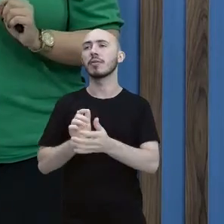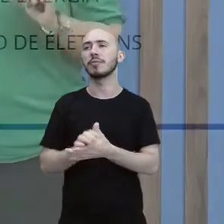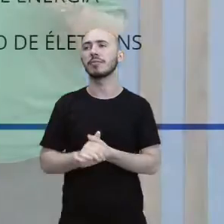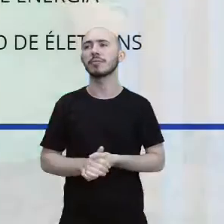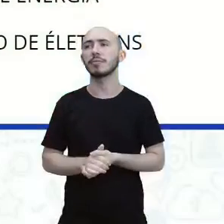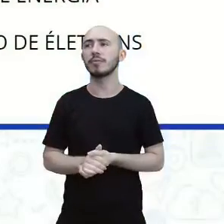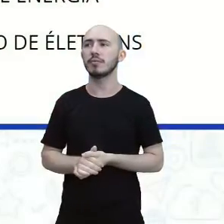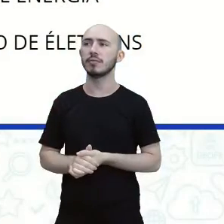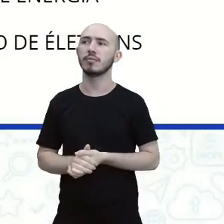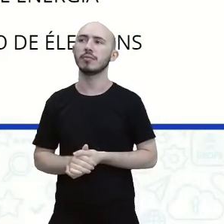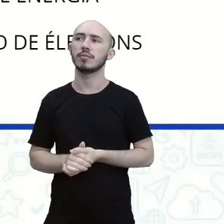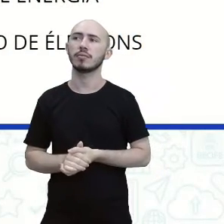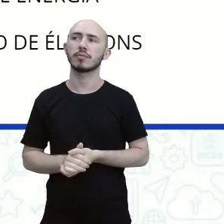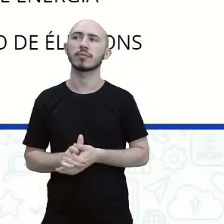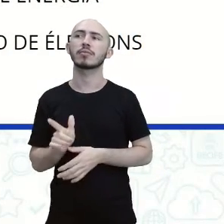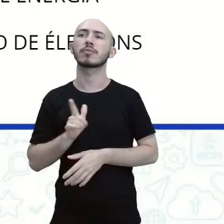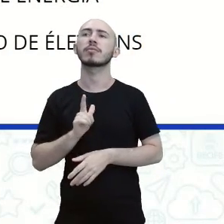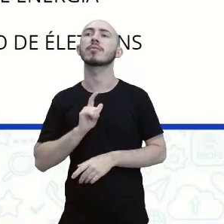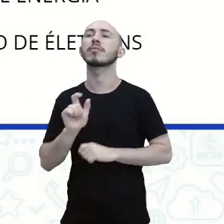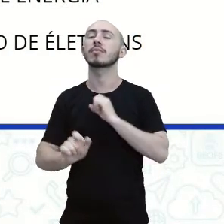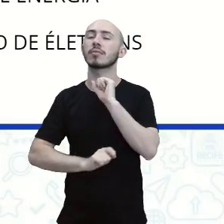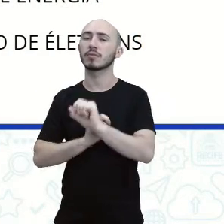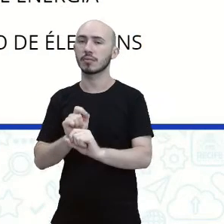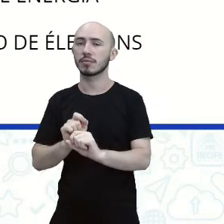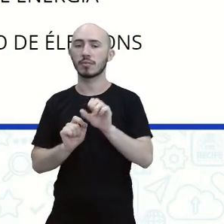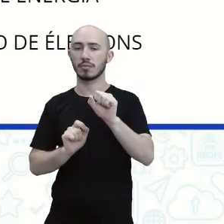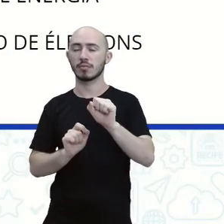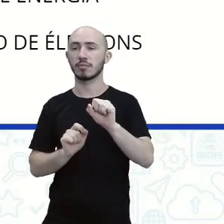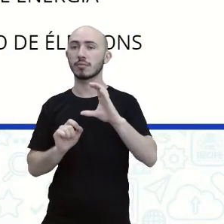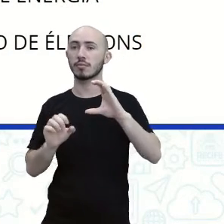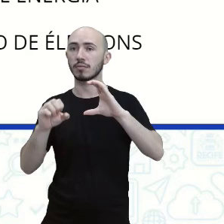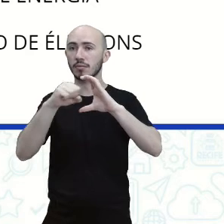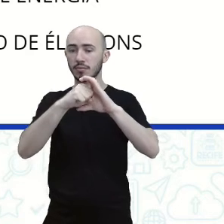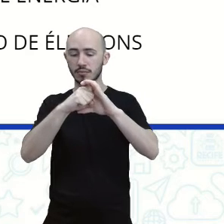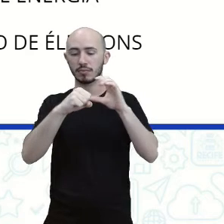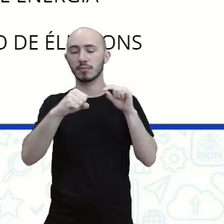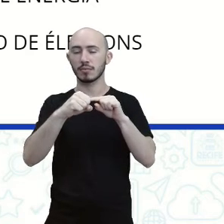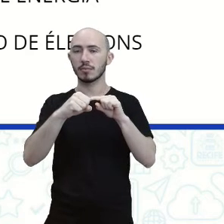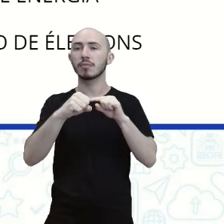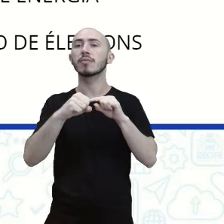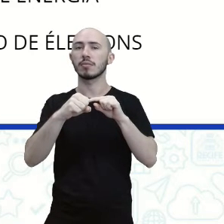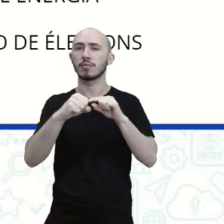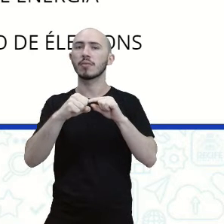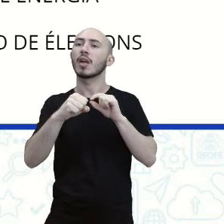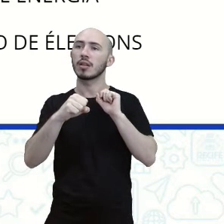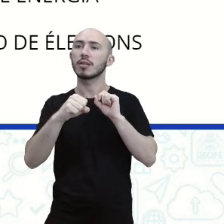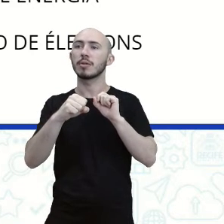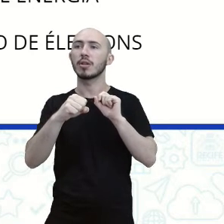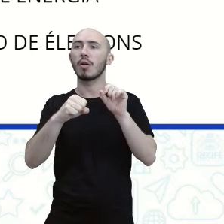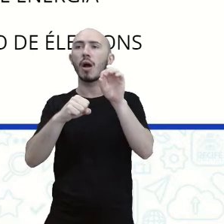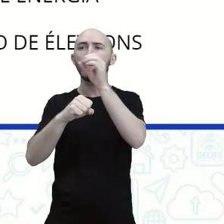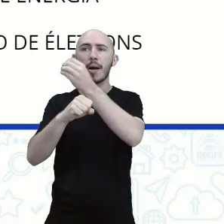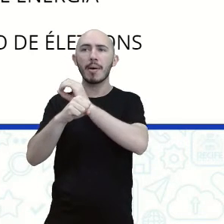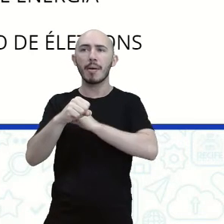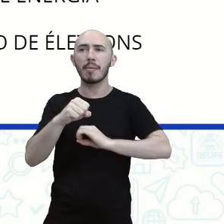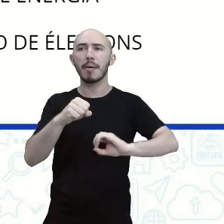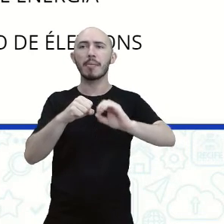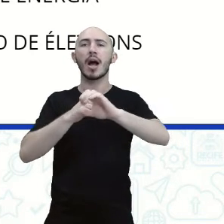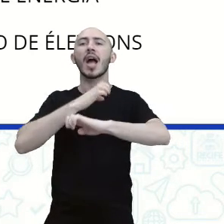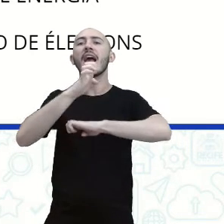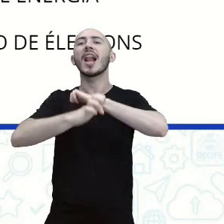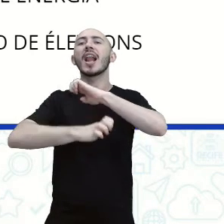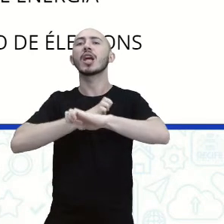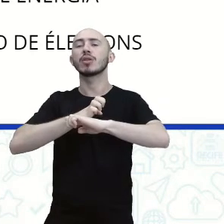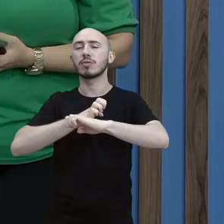núcleo formando camadas. Camadas, prof? Vou mostrar essas camadas para vocês. O que é que ele está chamando